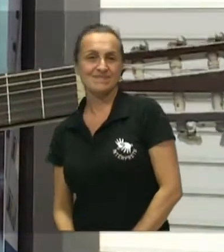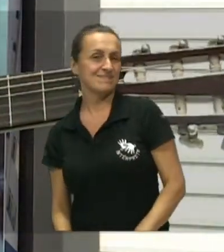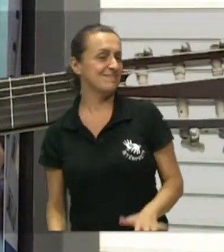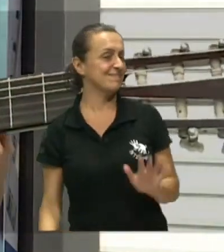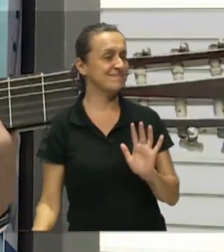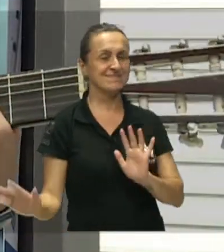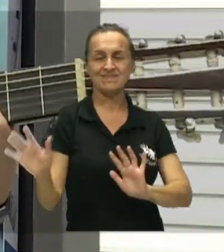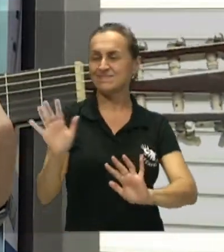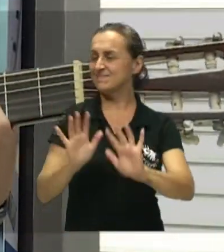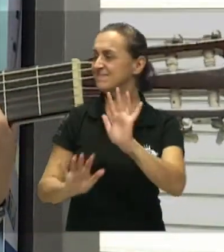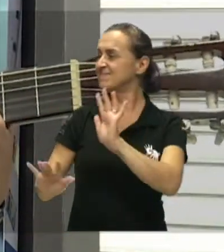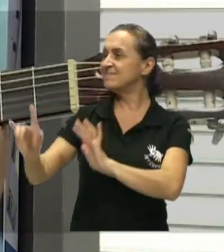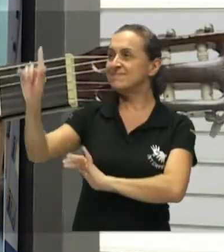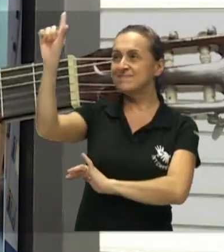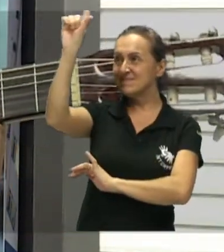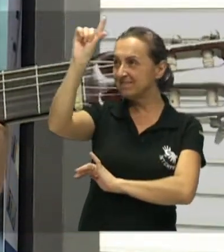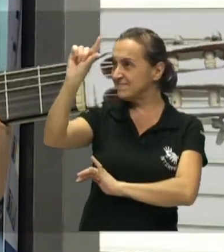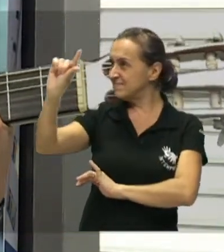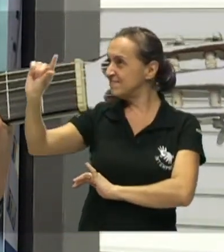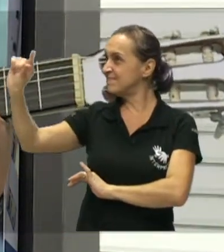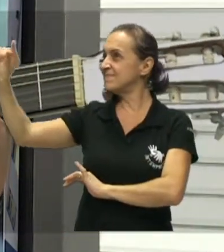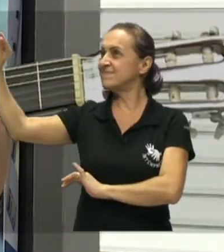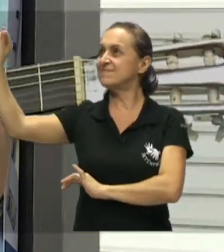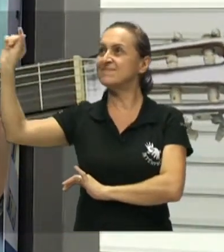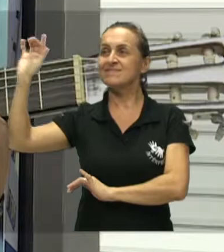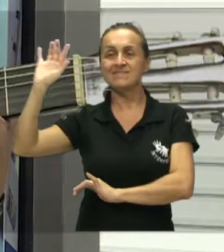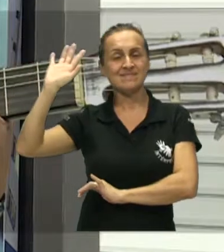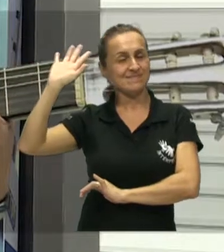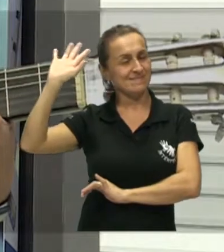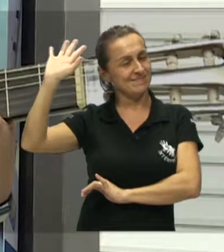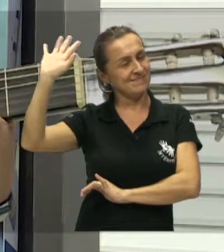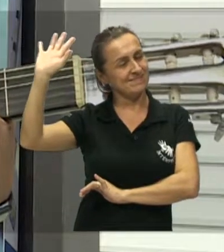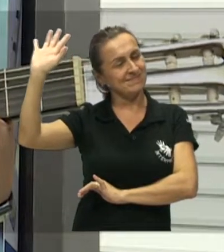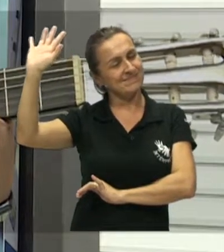Não me leve à lua.